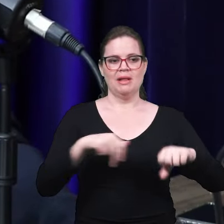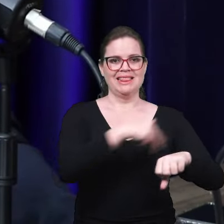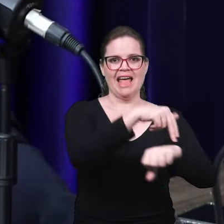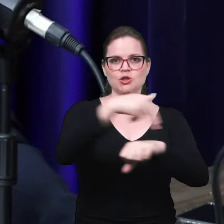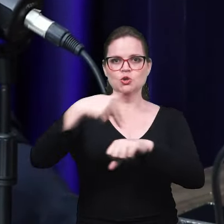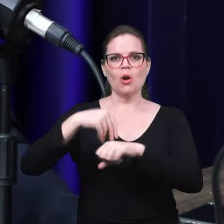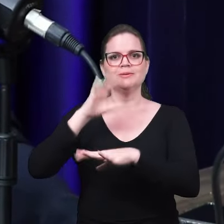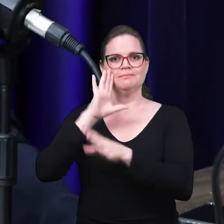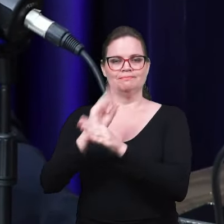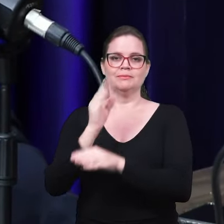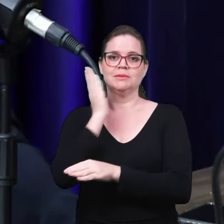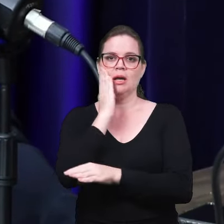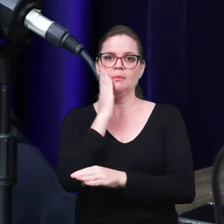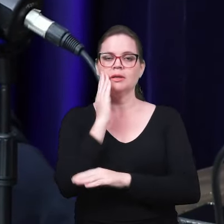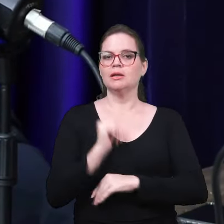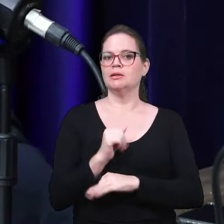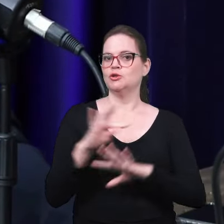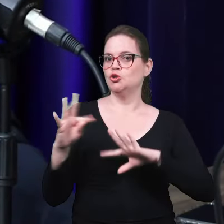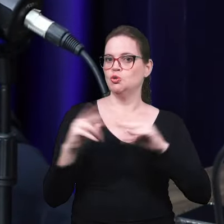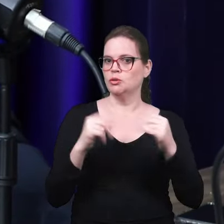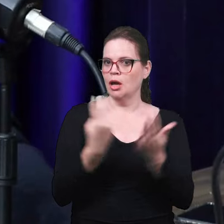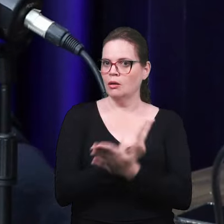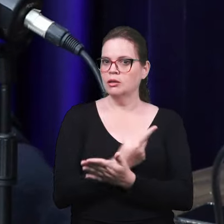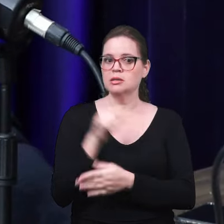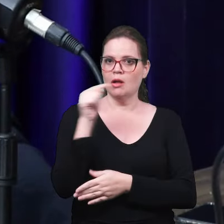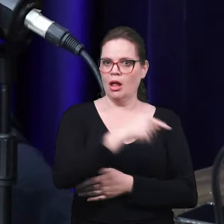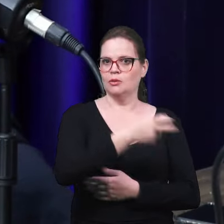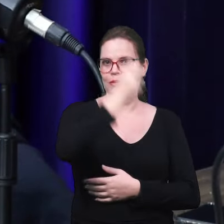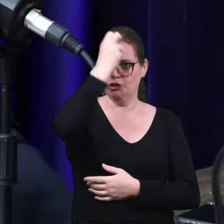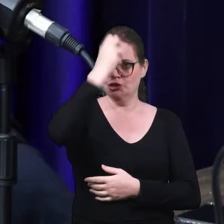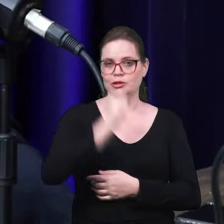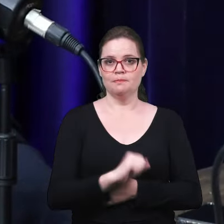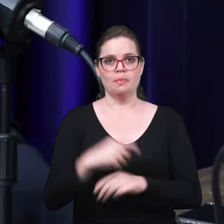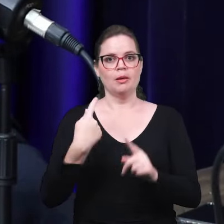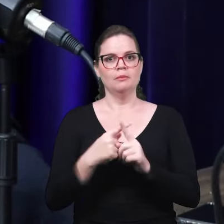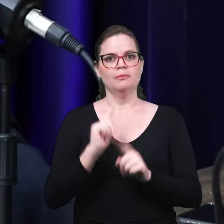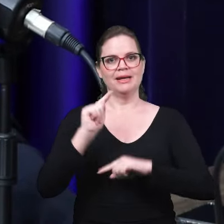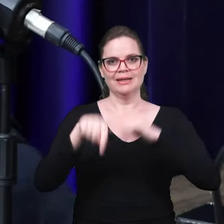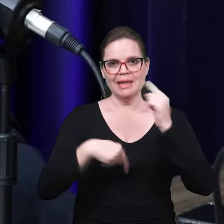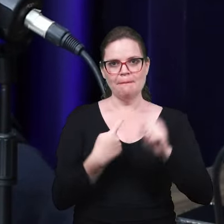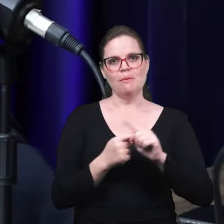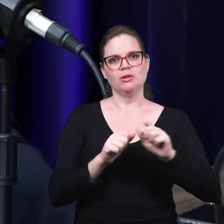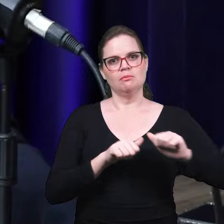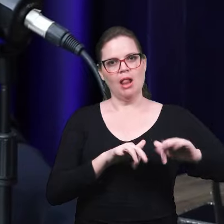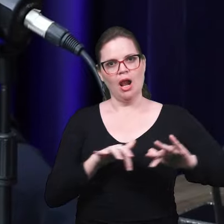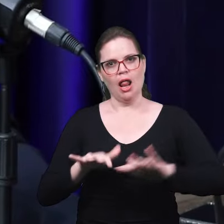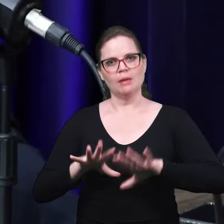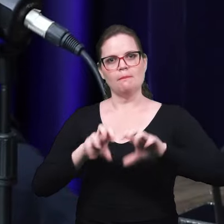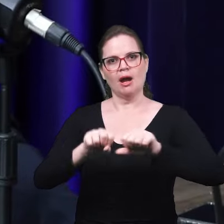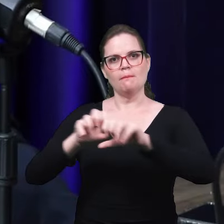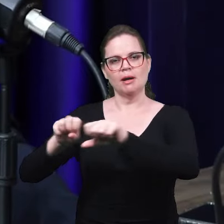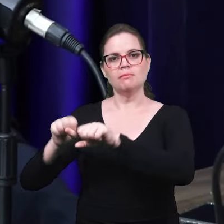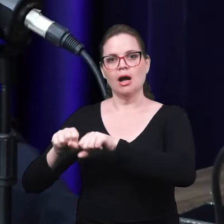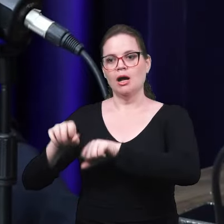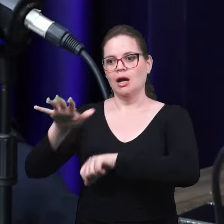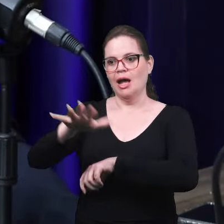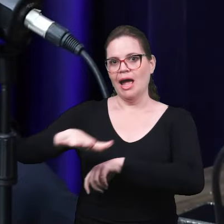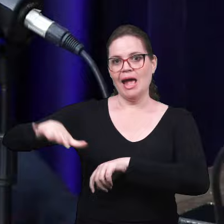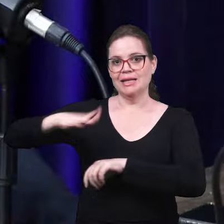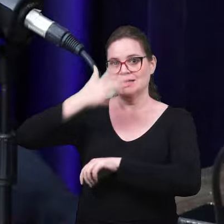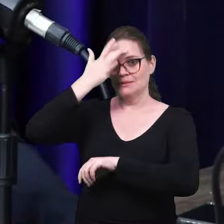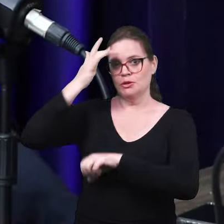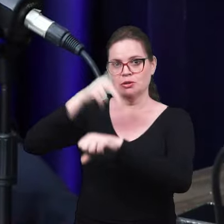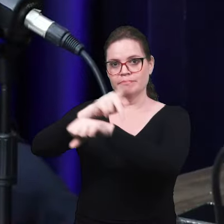nações. Quando Israel vai agora adiante conquistando as terras, o temor havia caído no coração